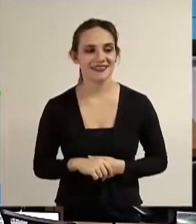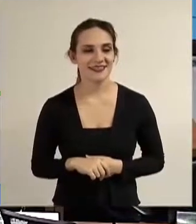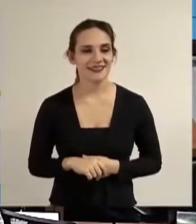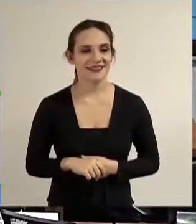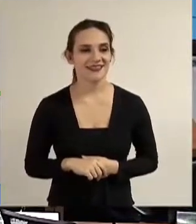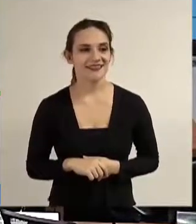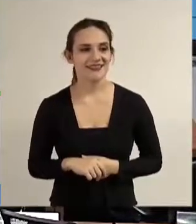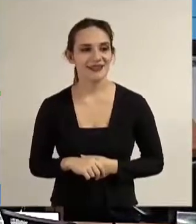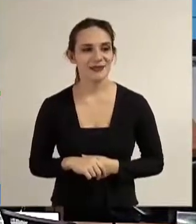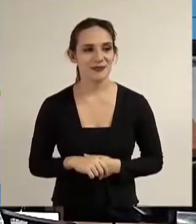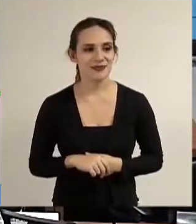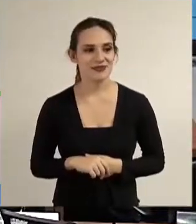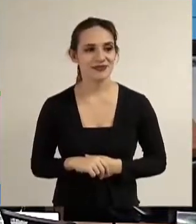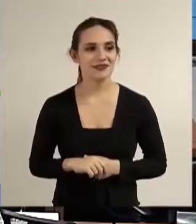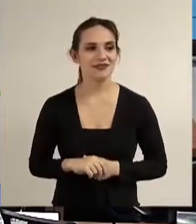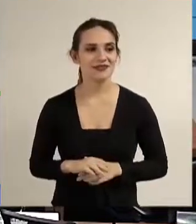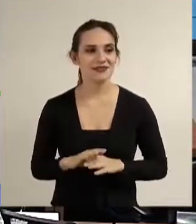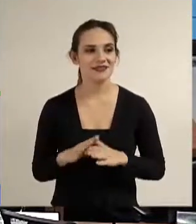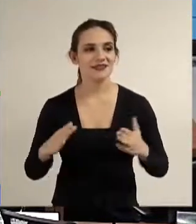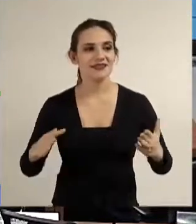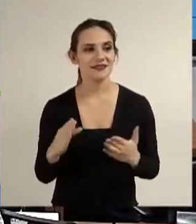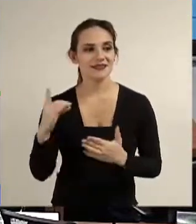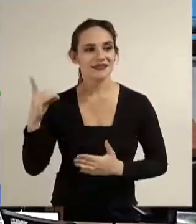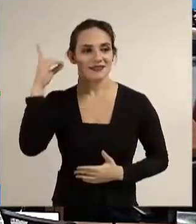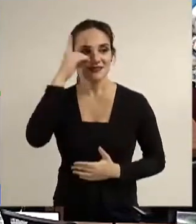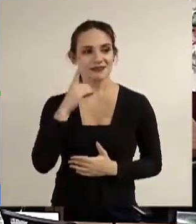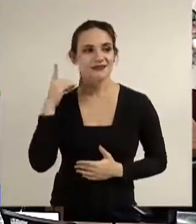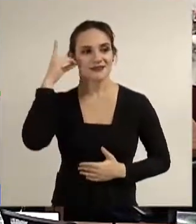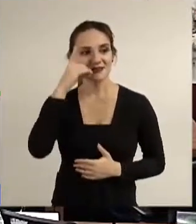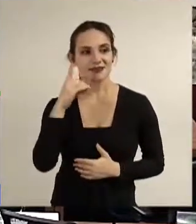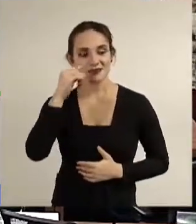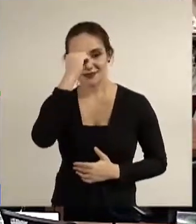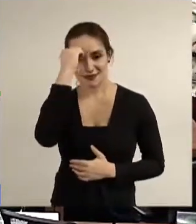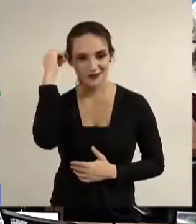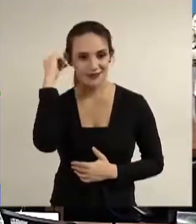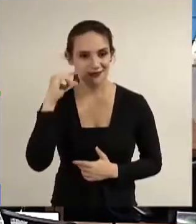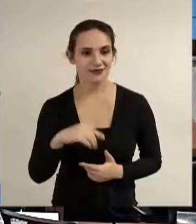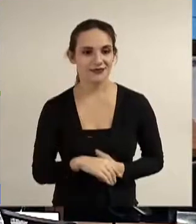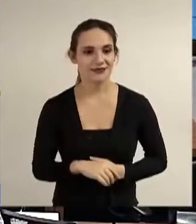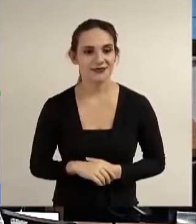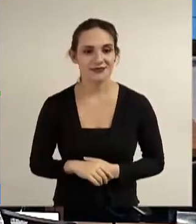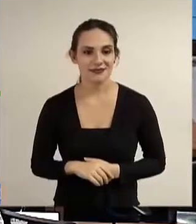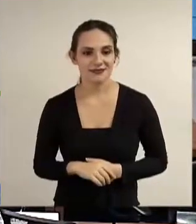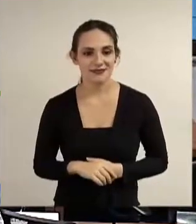Na sequência, o ilustre deputado Herculano Borges.